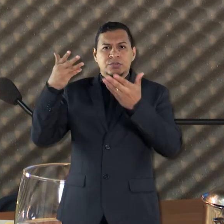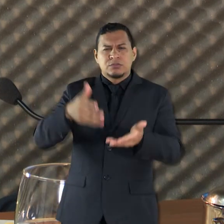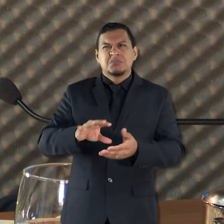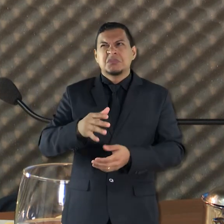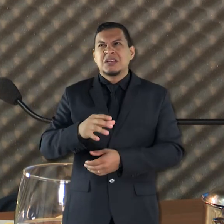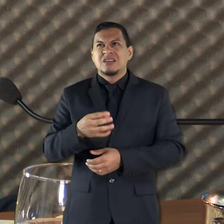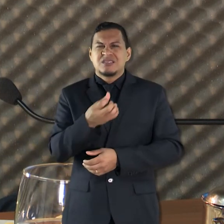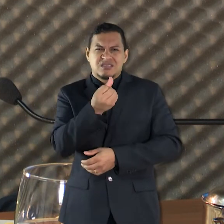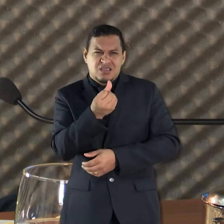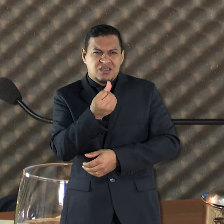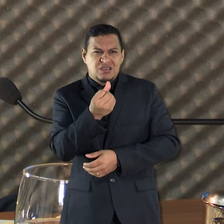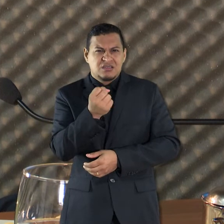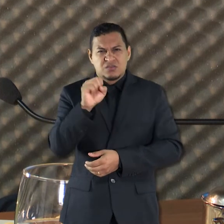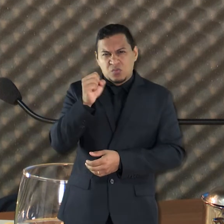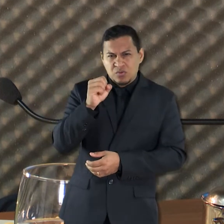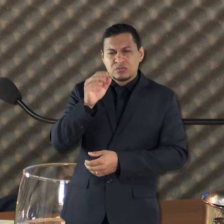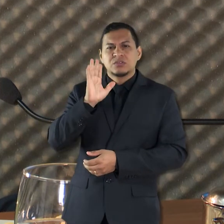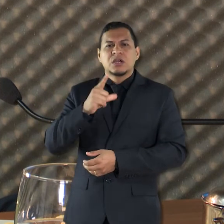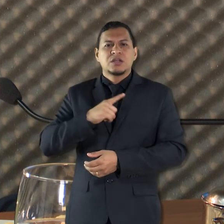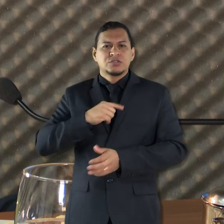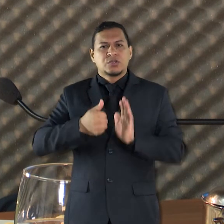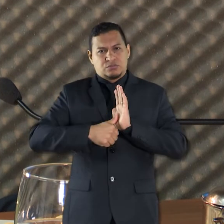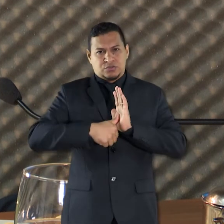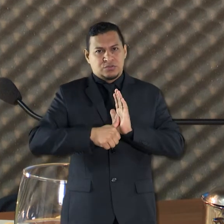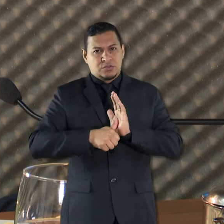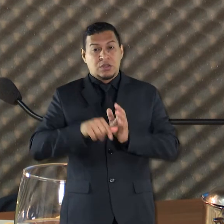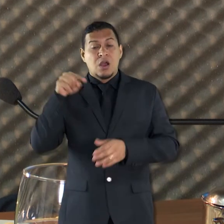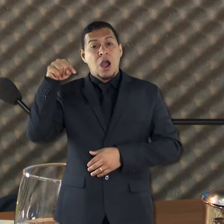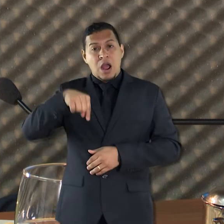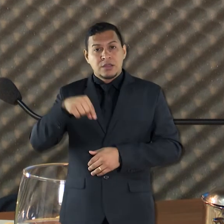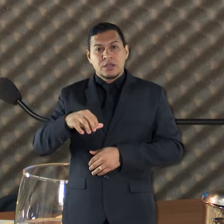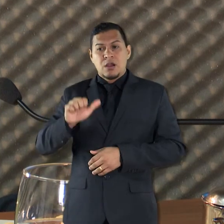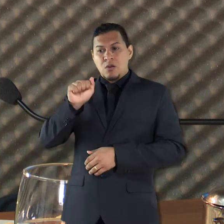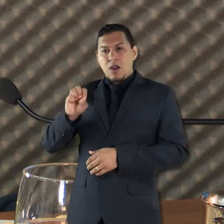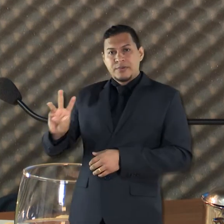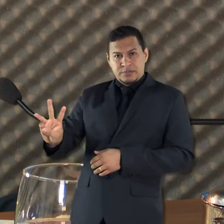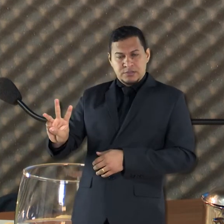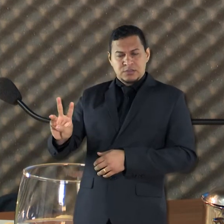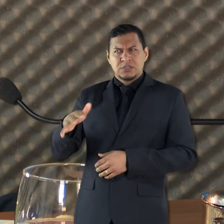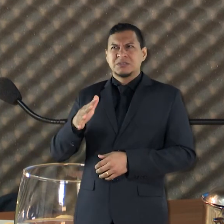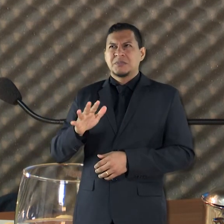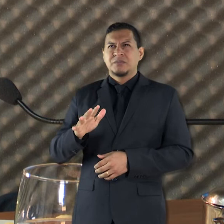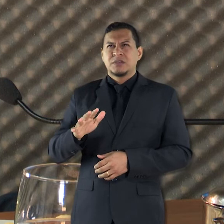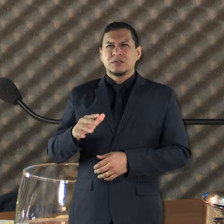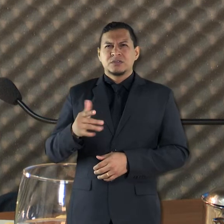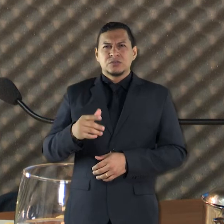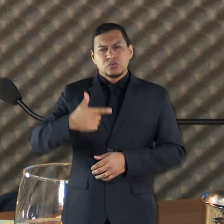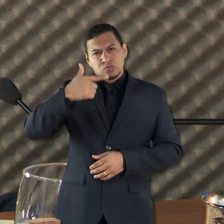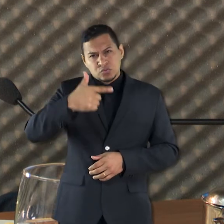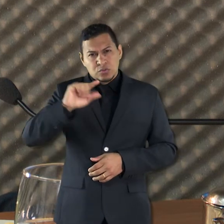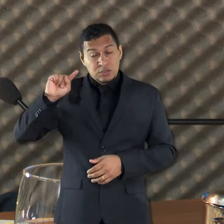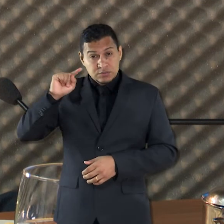chegamos lá, 6 ou 8 tinham documentos. Nós tiramos, é a única comunidade 100% documentada aqui do estado. Mesmo? São mais